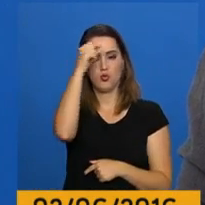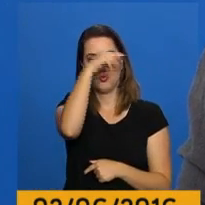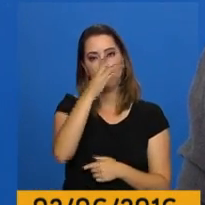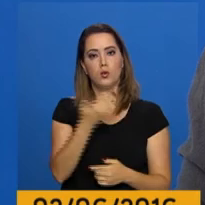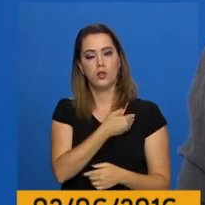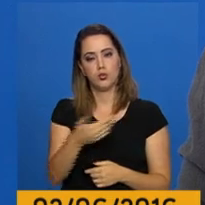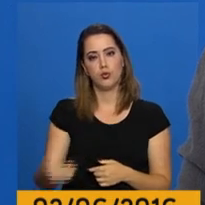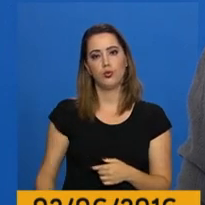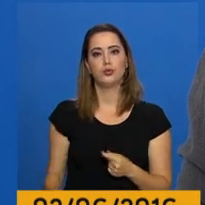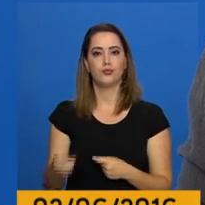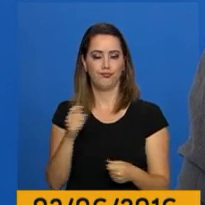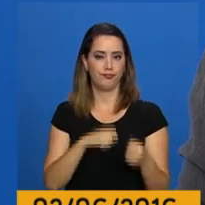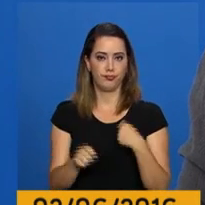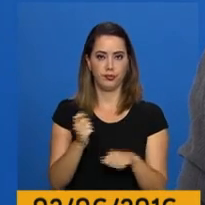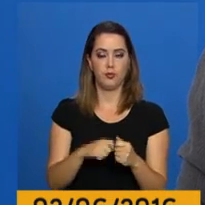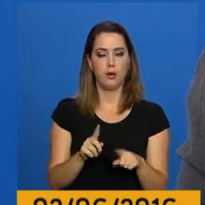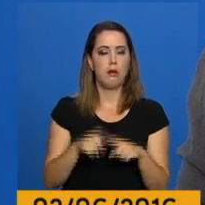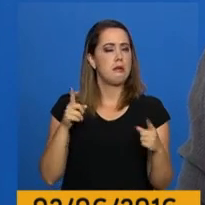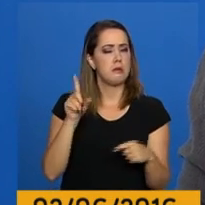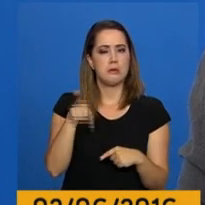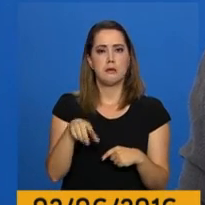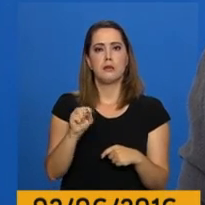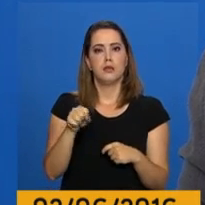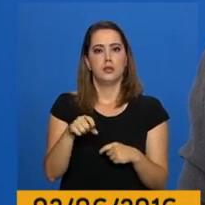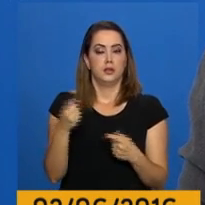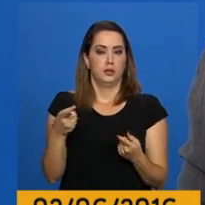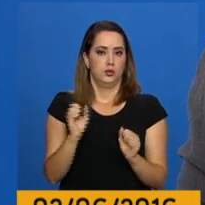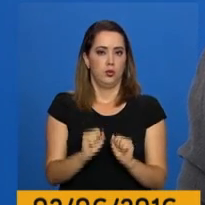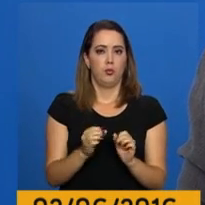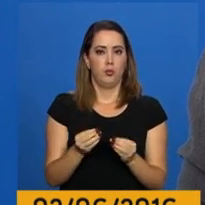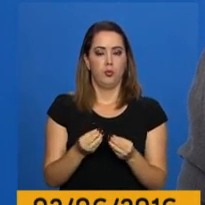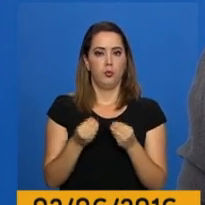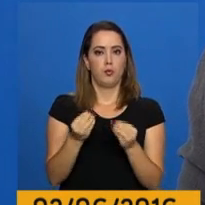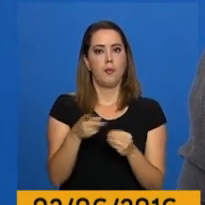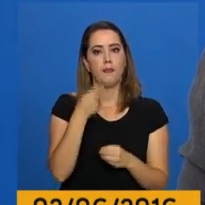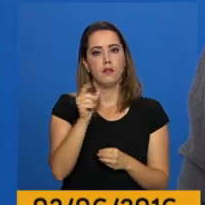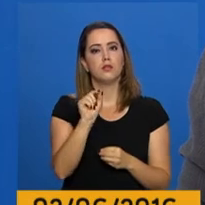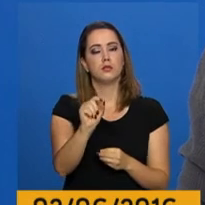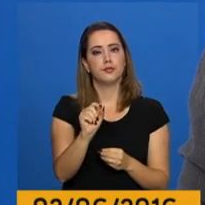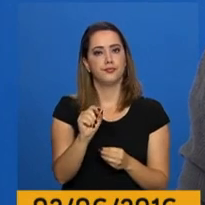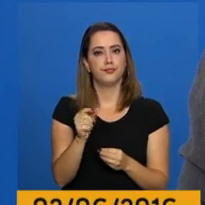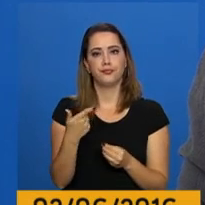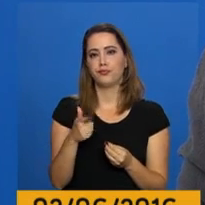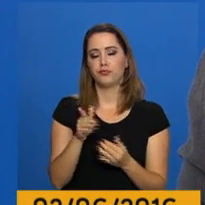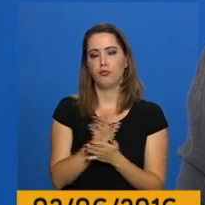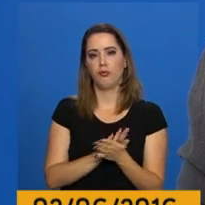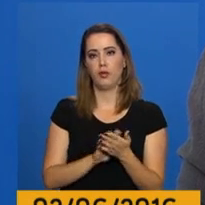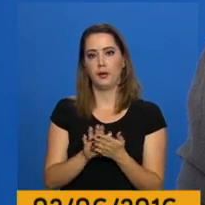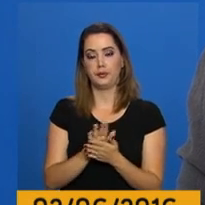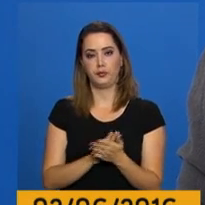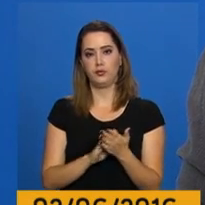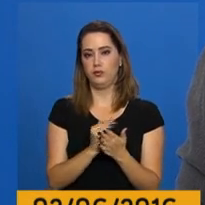pode requerer, né, que os servidores assumam todo o ajuste fiscal. Né, acho que a contribuição